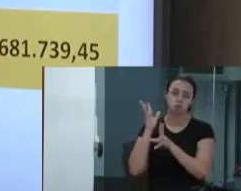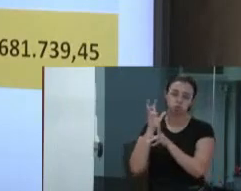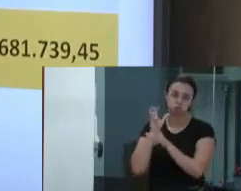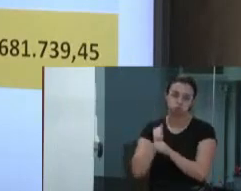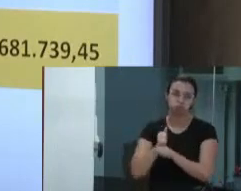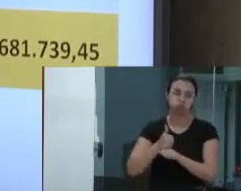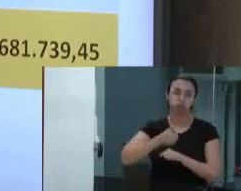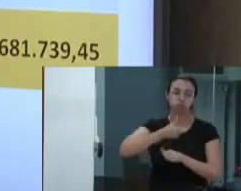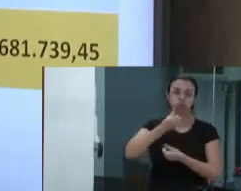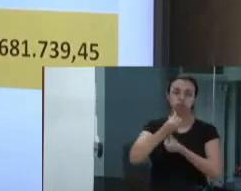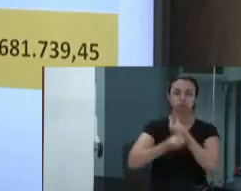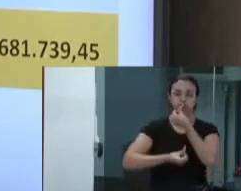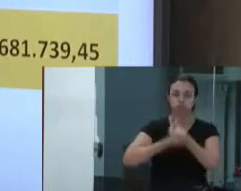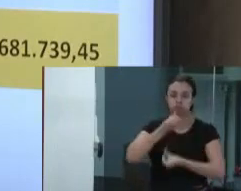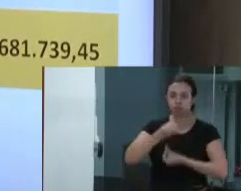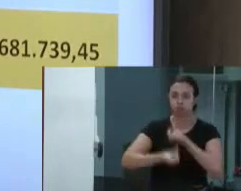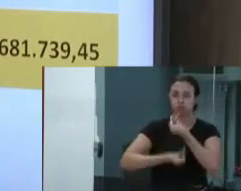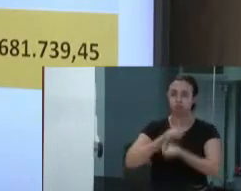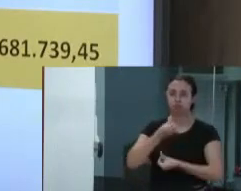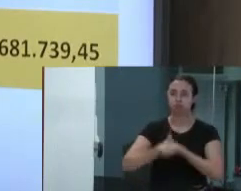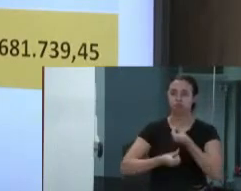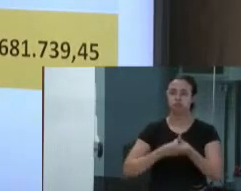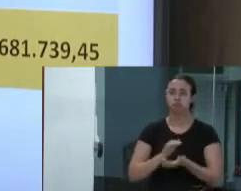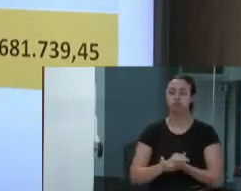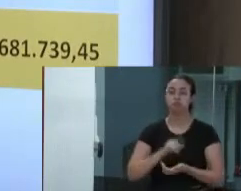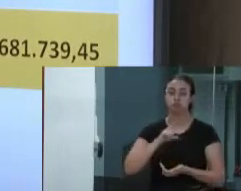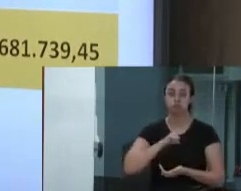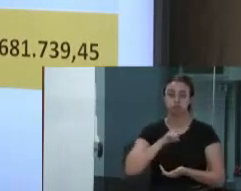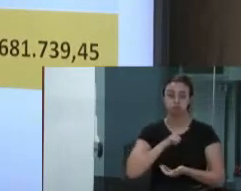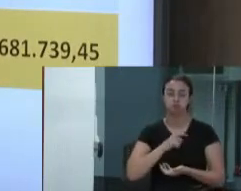aí, teve um total, um saldo de